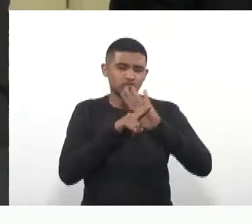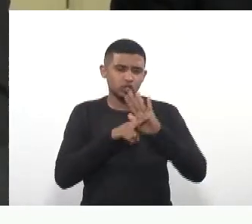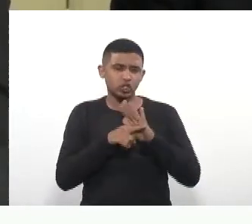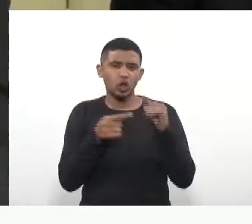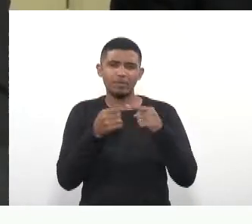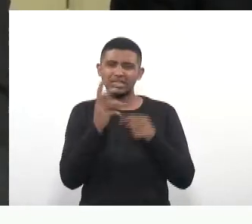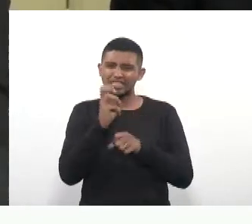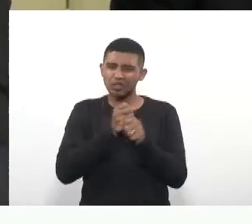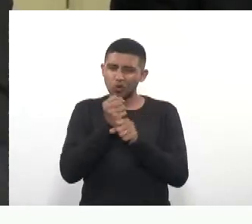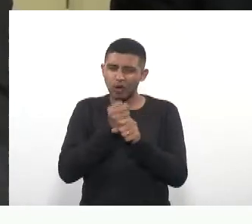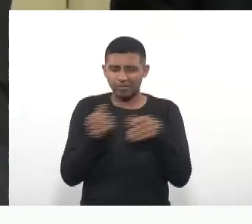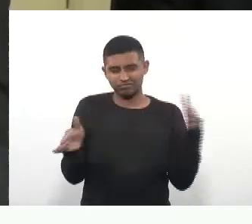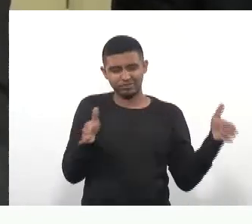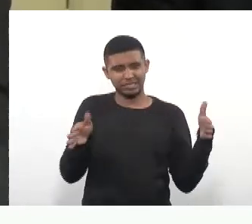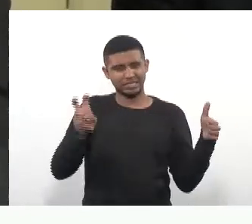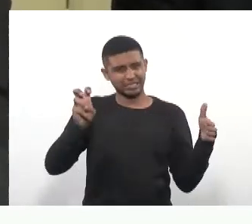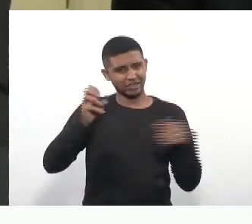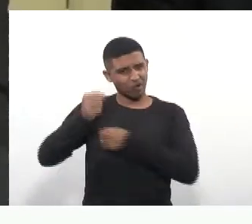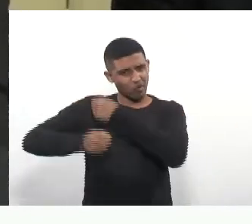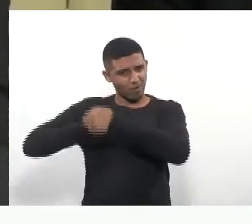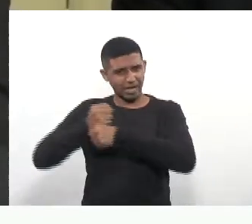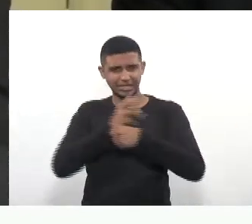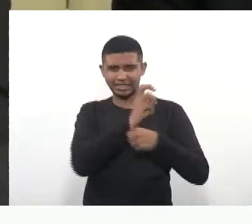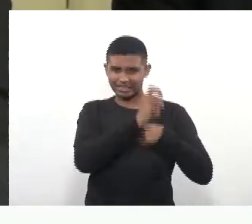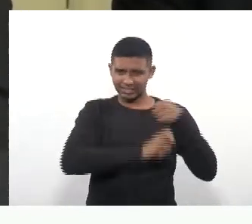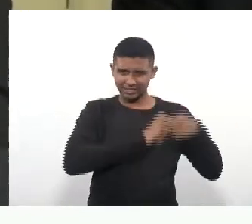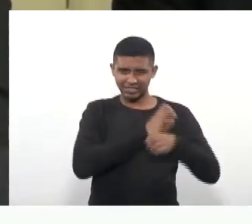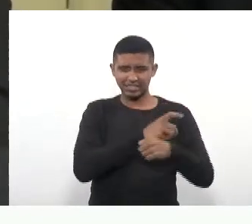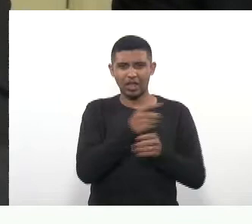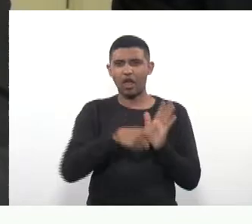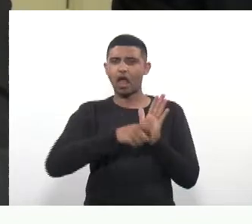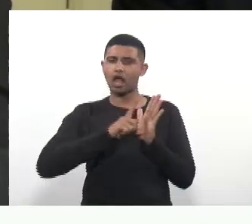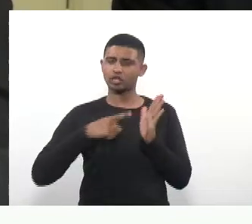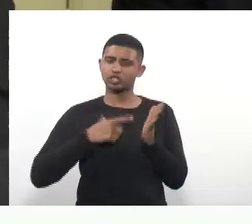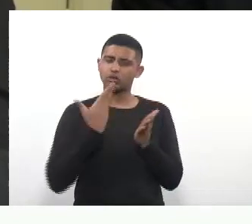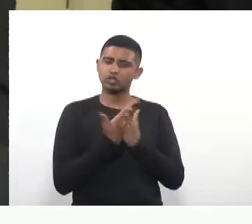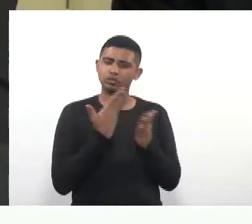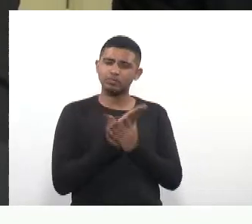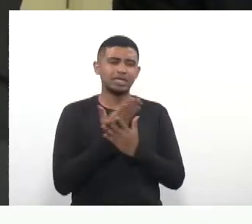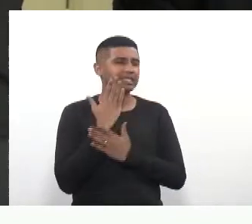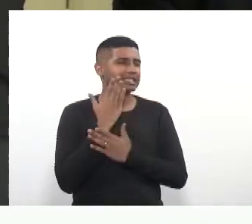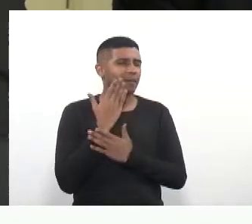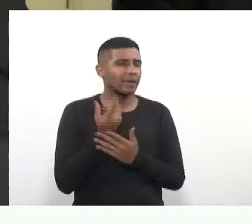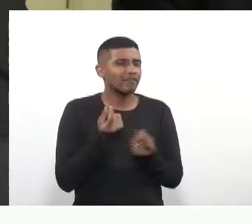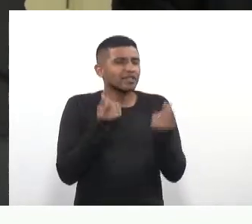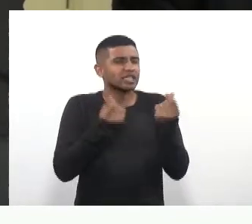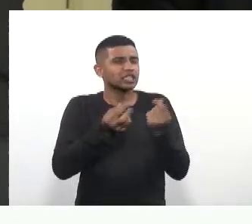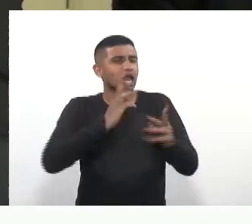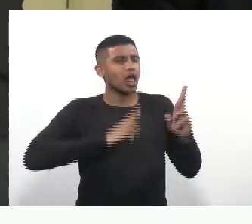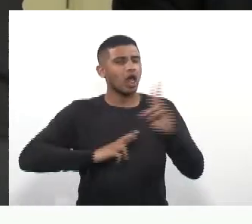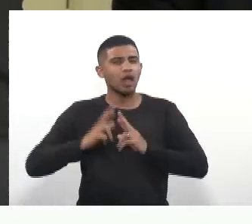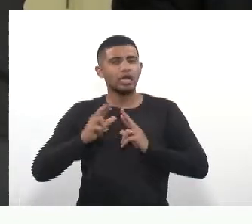está em andamento. Então, ali está sendo estudado o impacto financeiro para que na mudança de critério, para